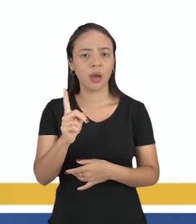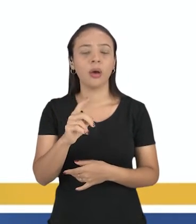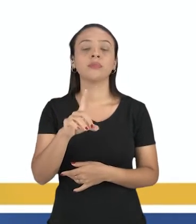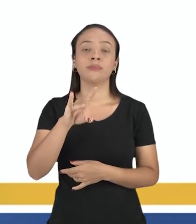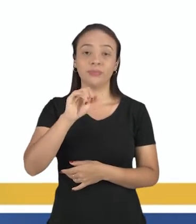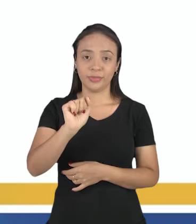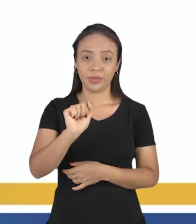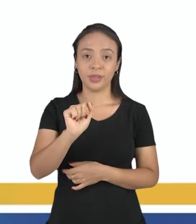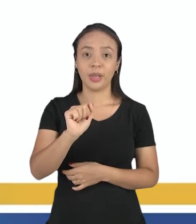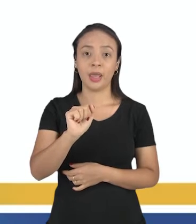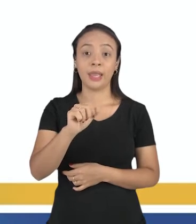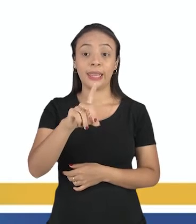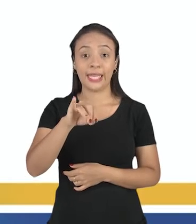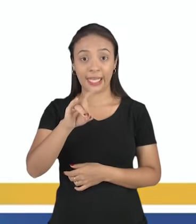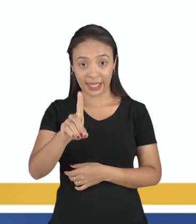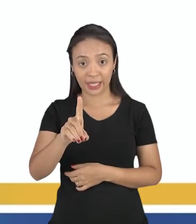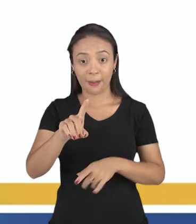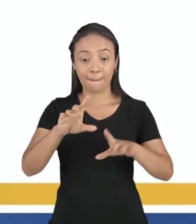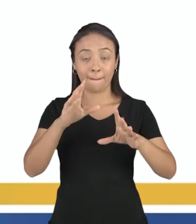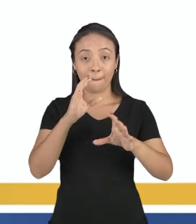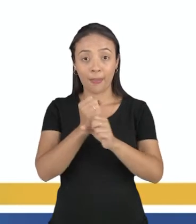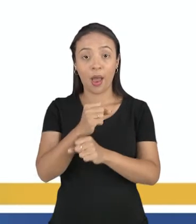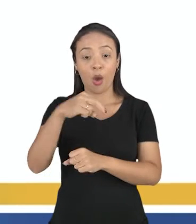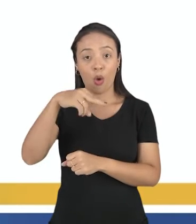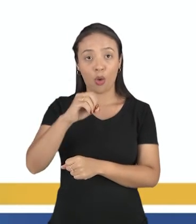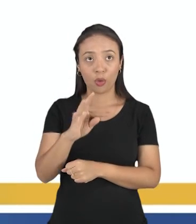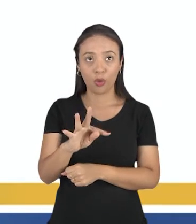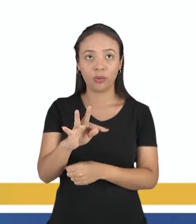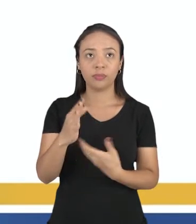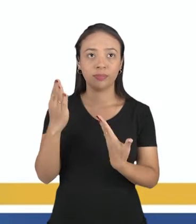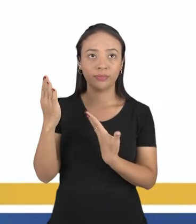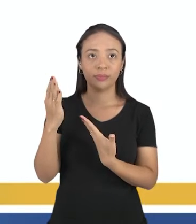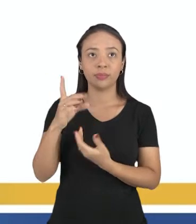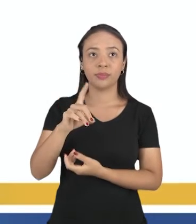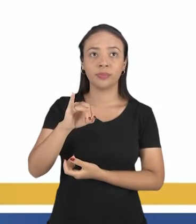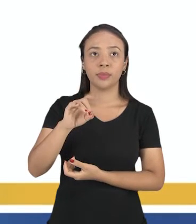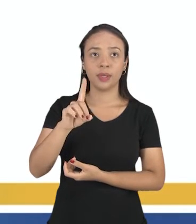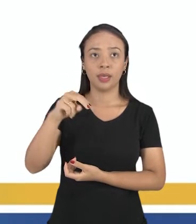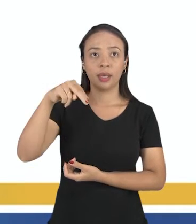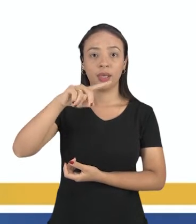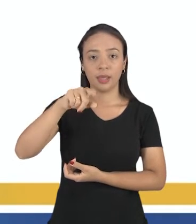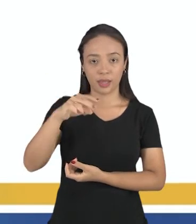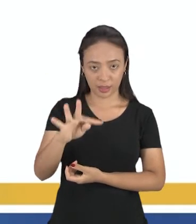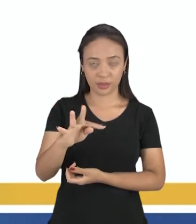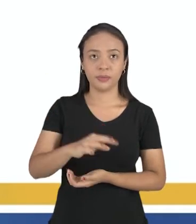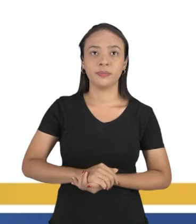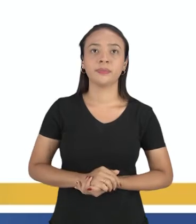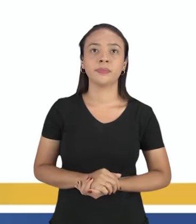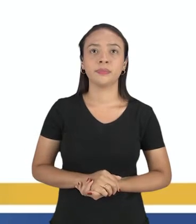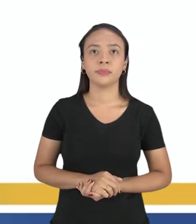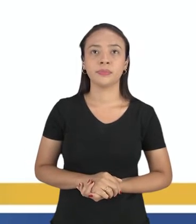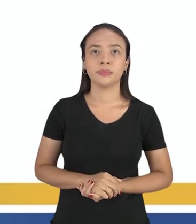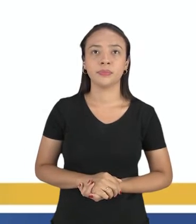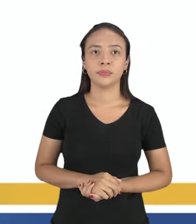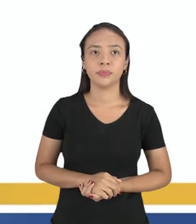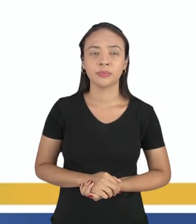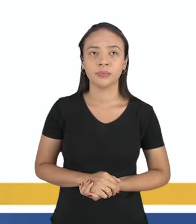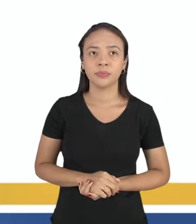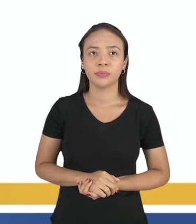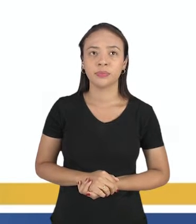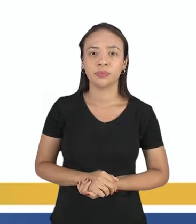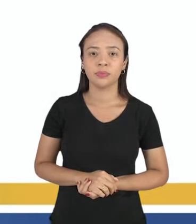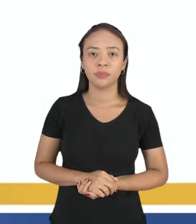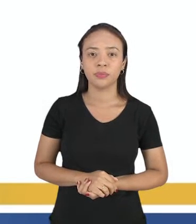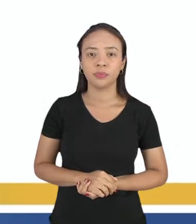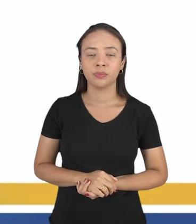o not. Didn't. She didn't open the window because it was